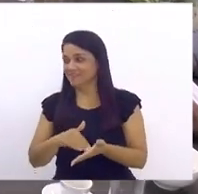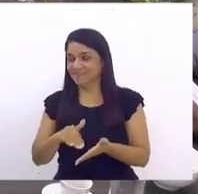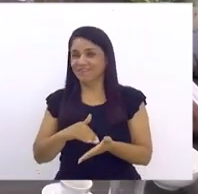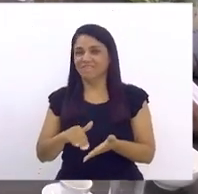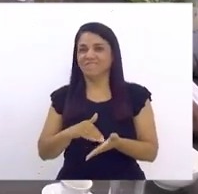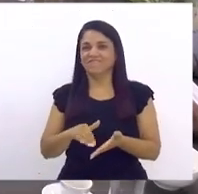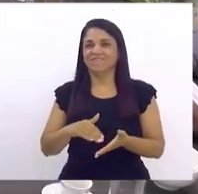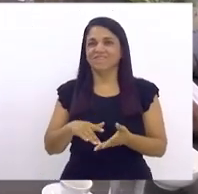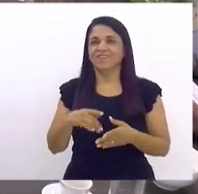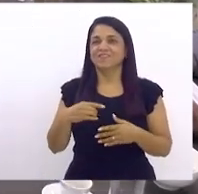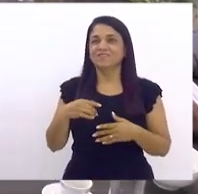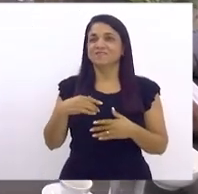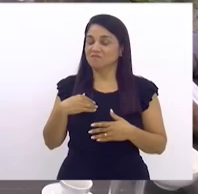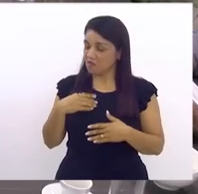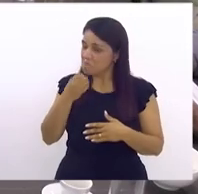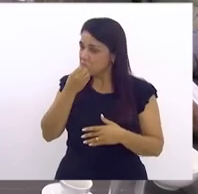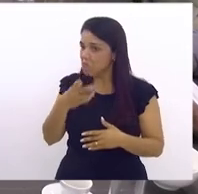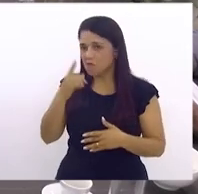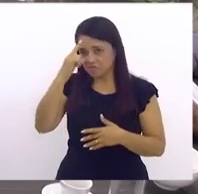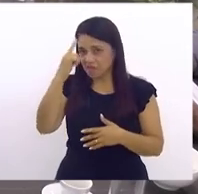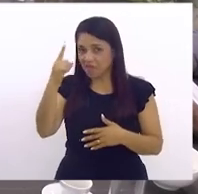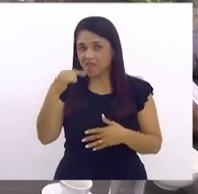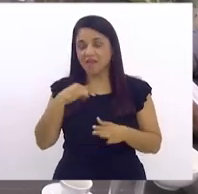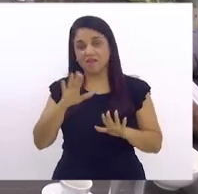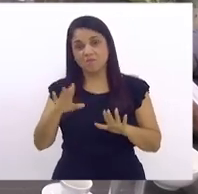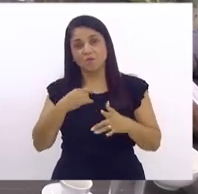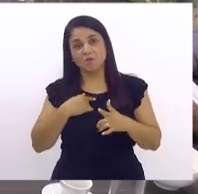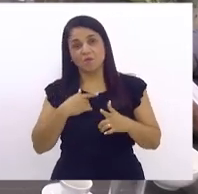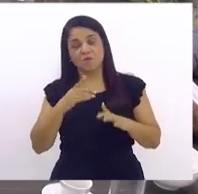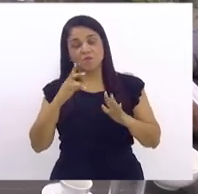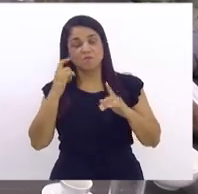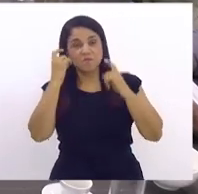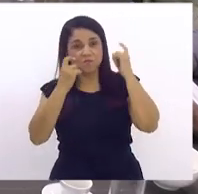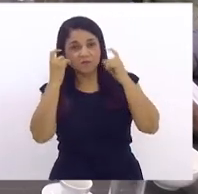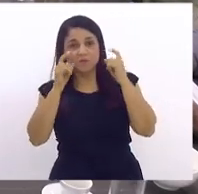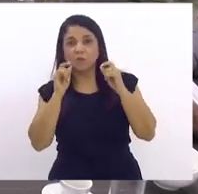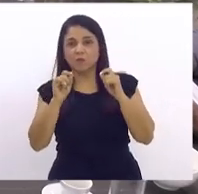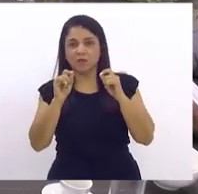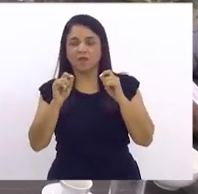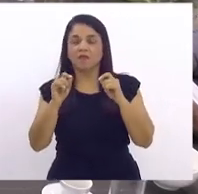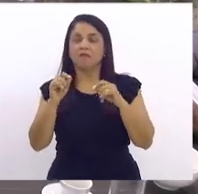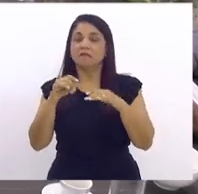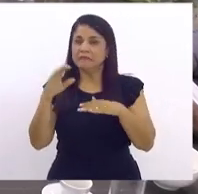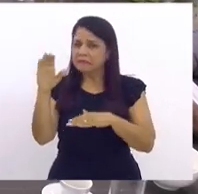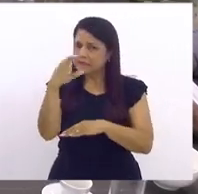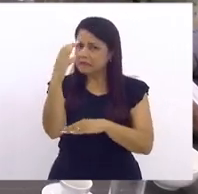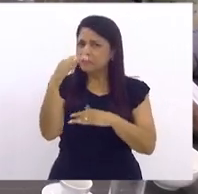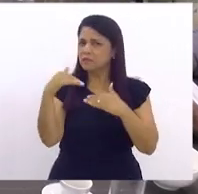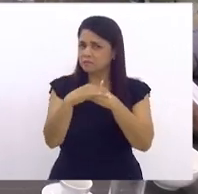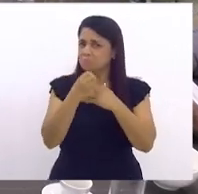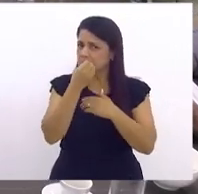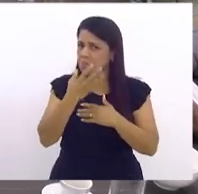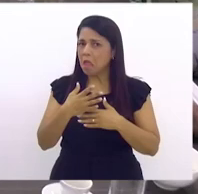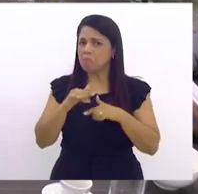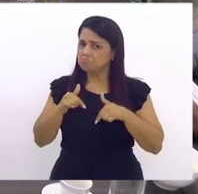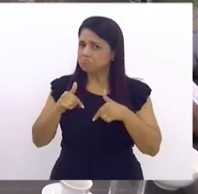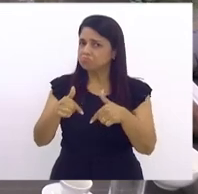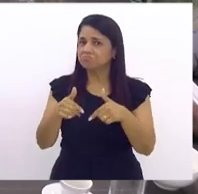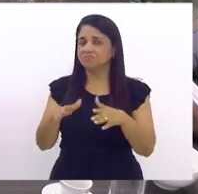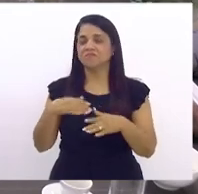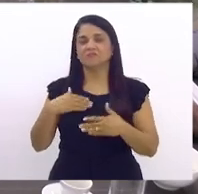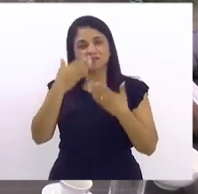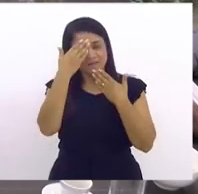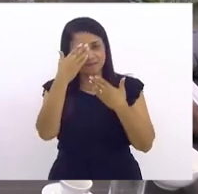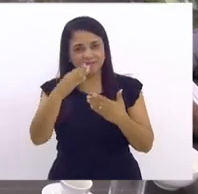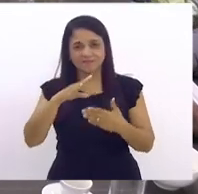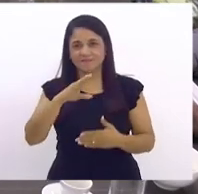Mas parabenizar, Vossa Excelência, a ideia é boa. A minha questão só esses aspectos. Funciona bem, lá em Niterói tem funcionado bem. Agradeço ao deputado da Célia